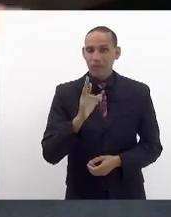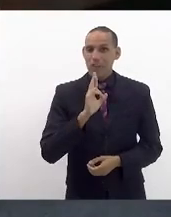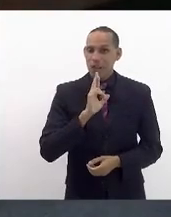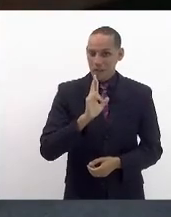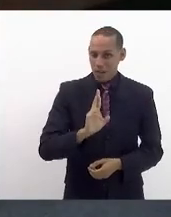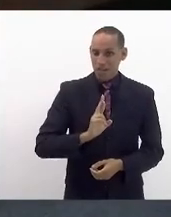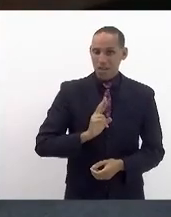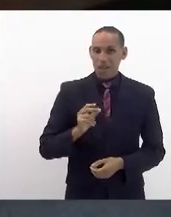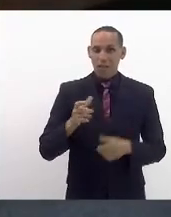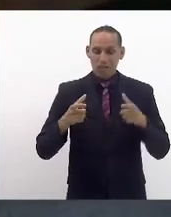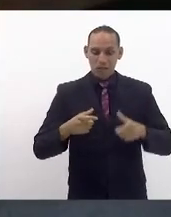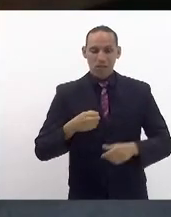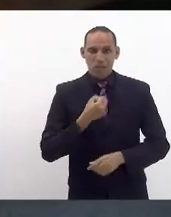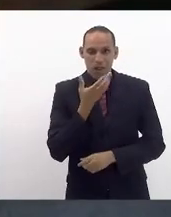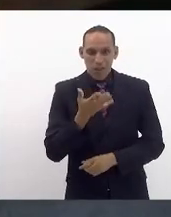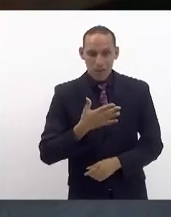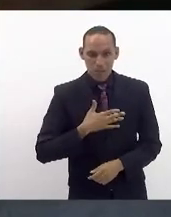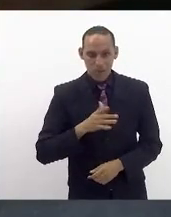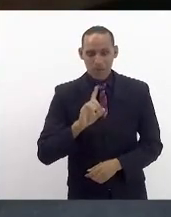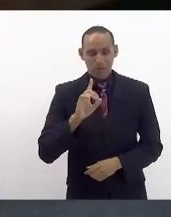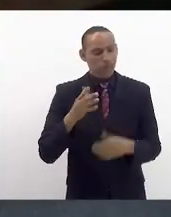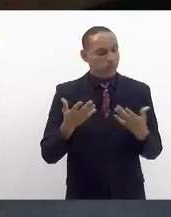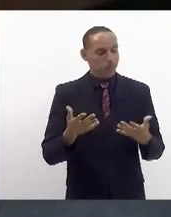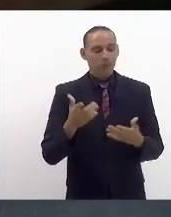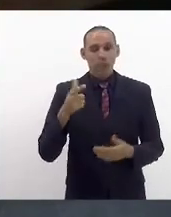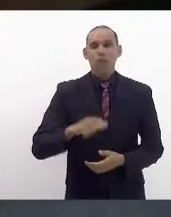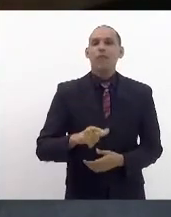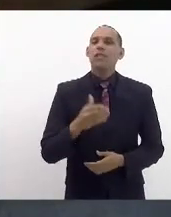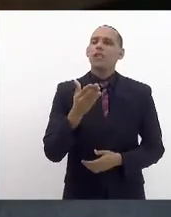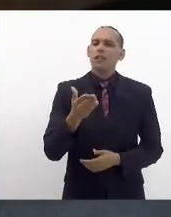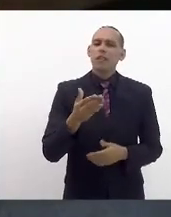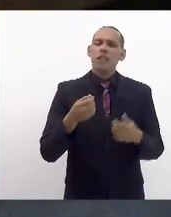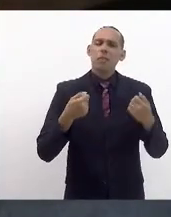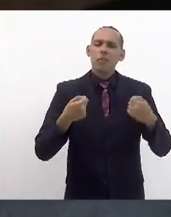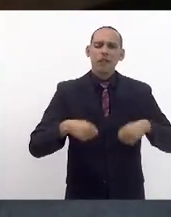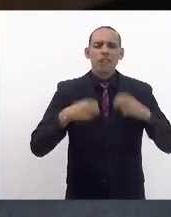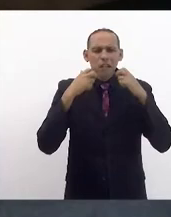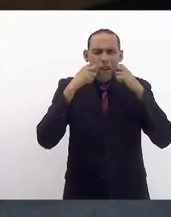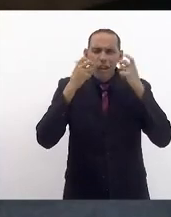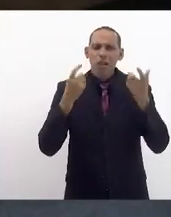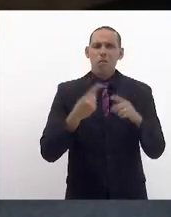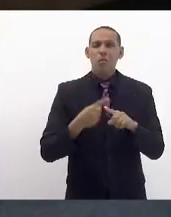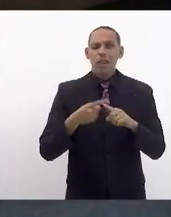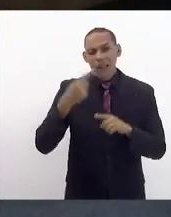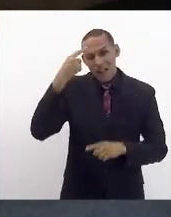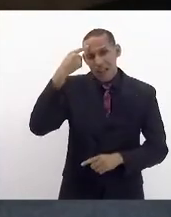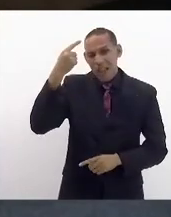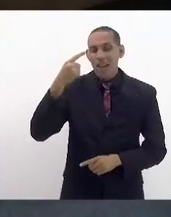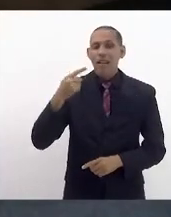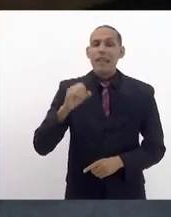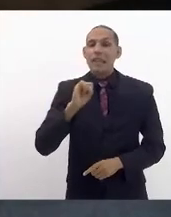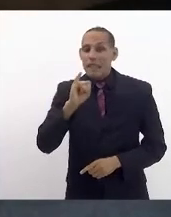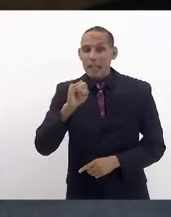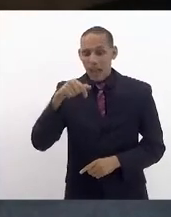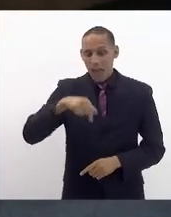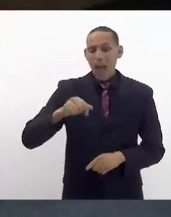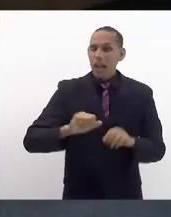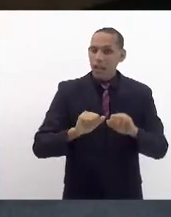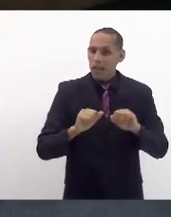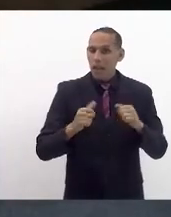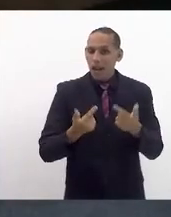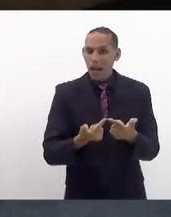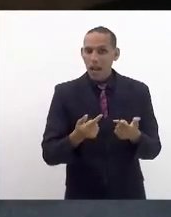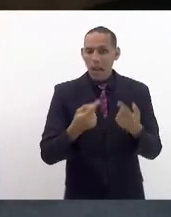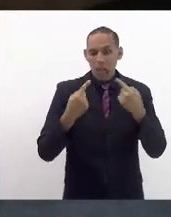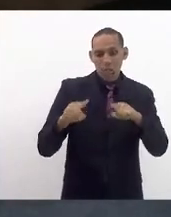de fala, novamente, a senhora deveria ter vergonha, porque é uma ideologia... E, aliás, se numa casa política a gente não